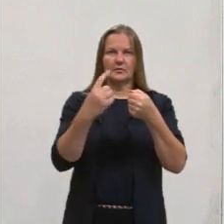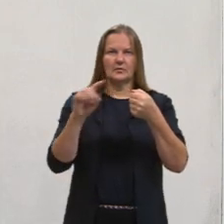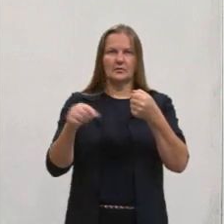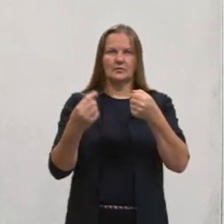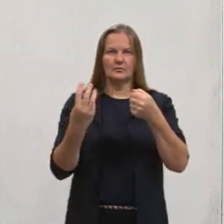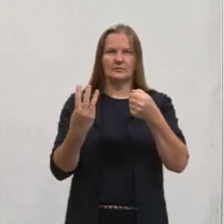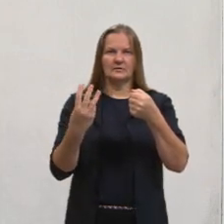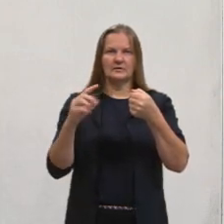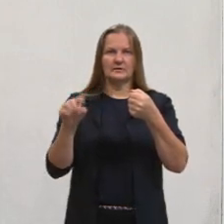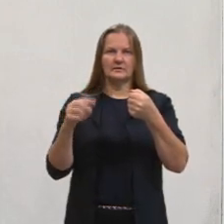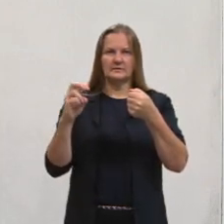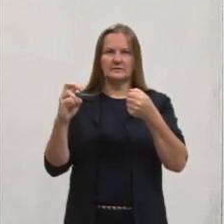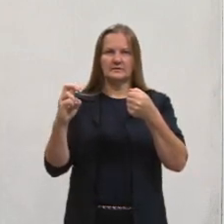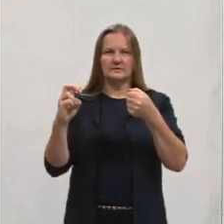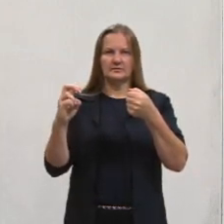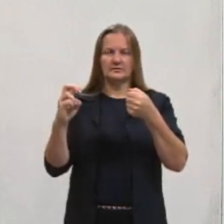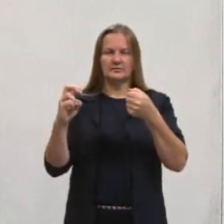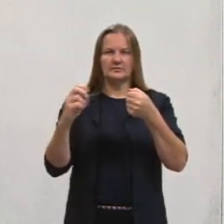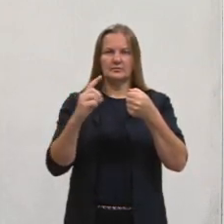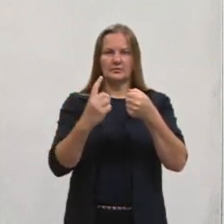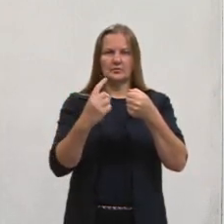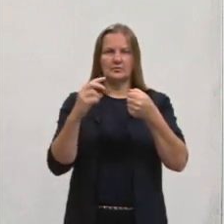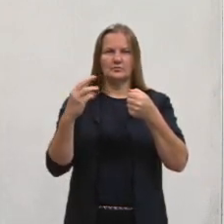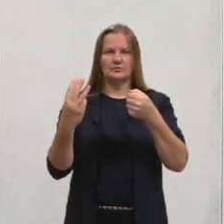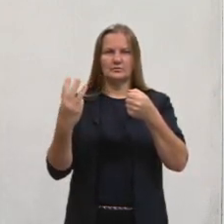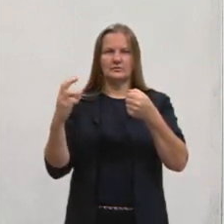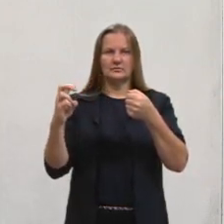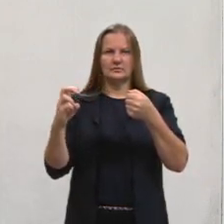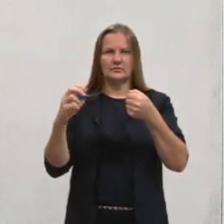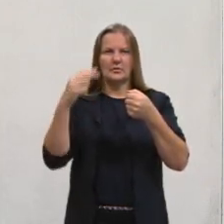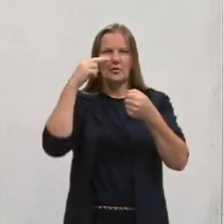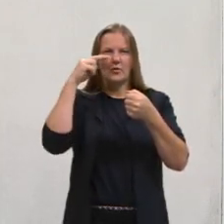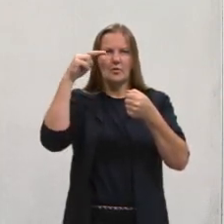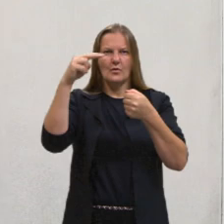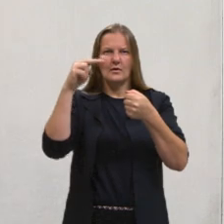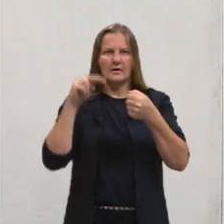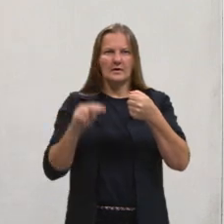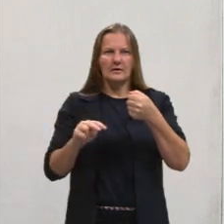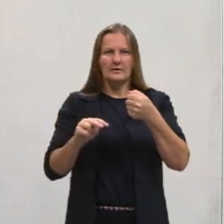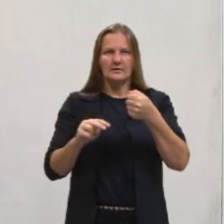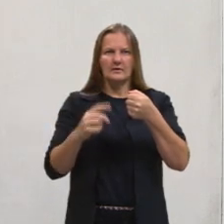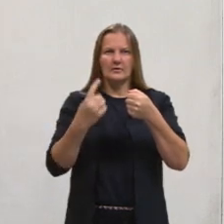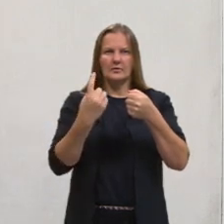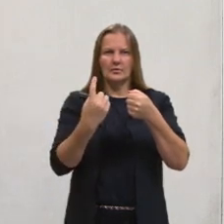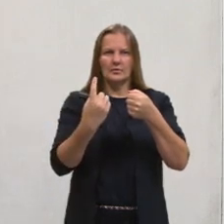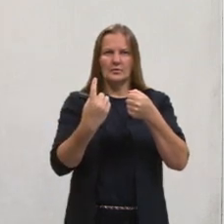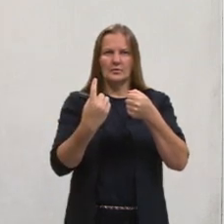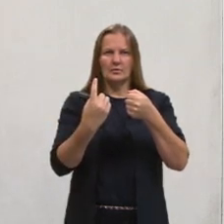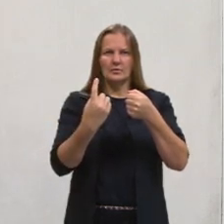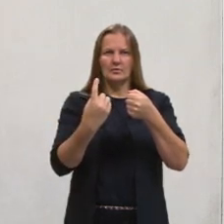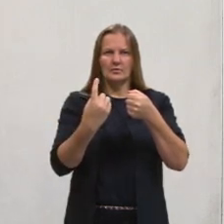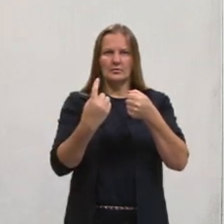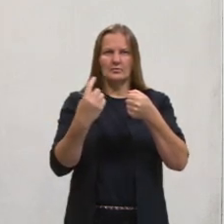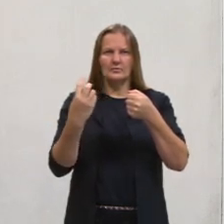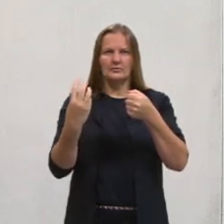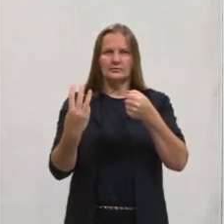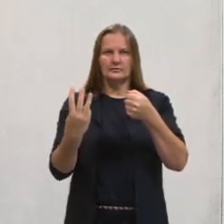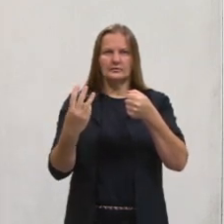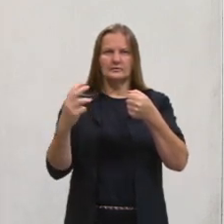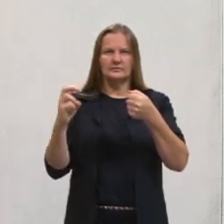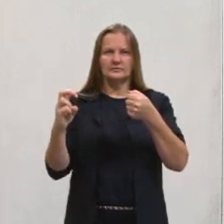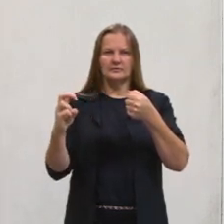3 e 5 respectivamente se a gente olhar para o conjunto B A gente olha aqui um